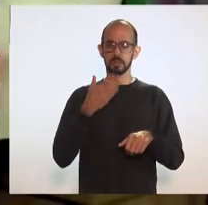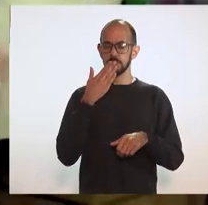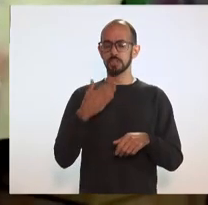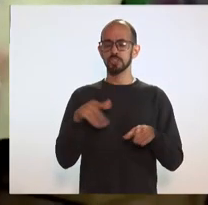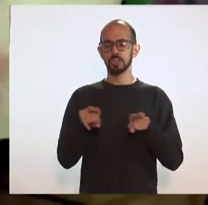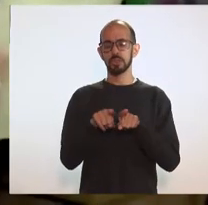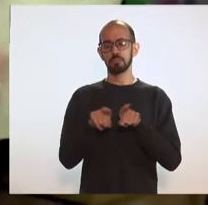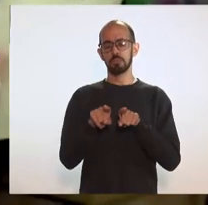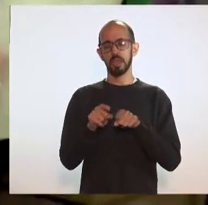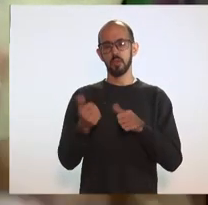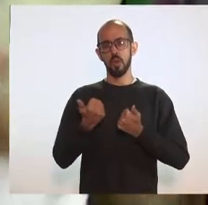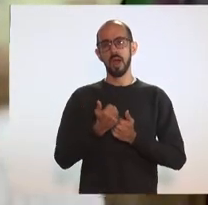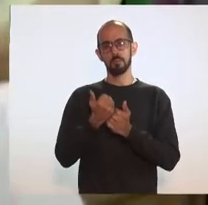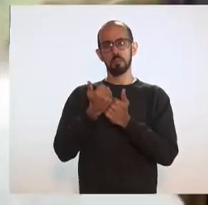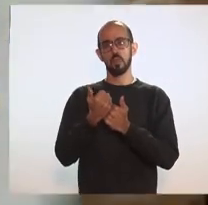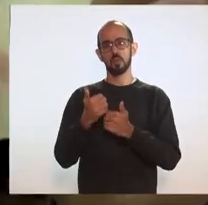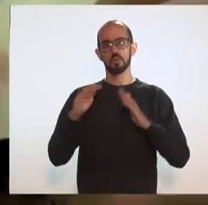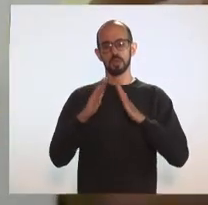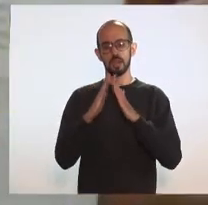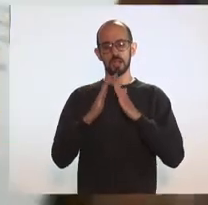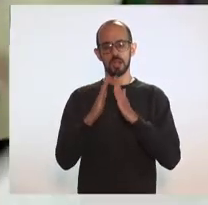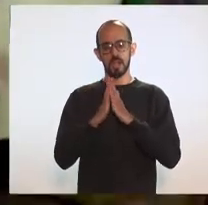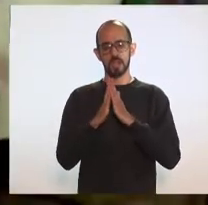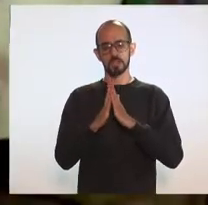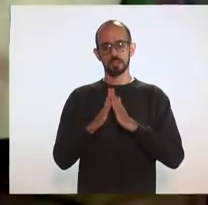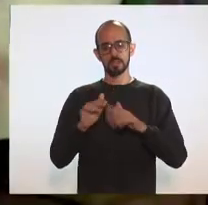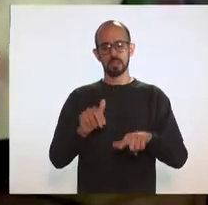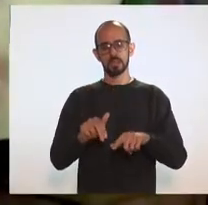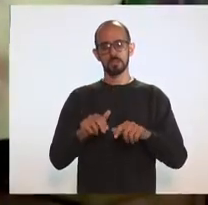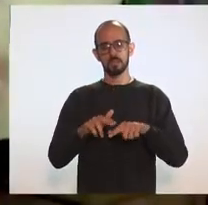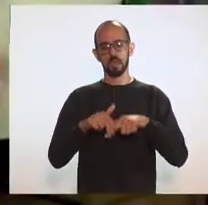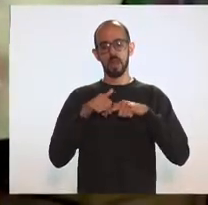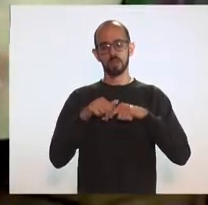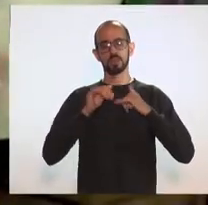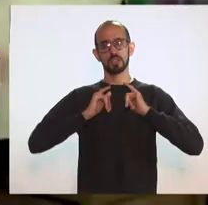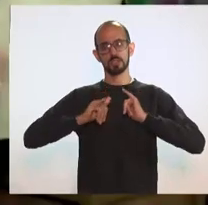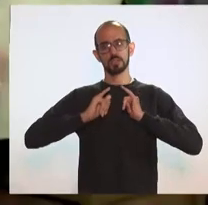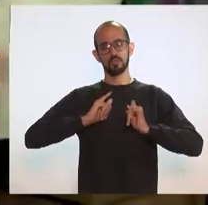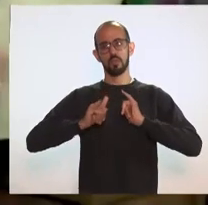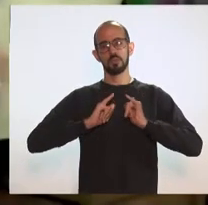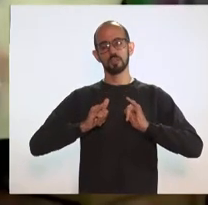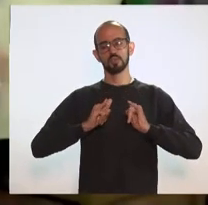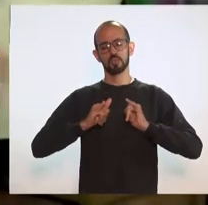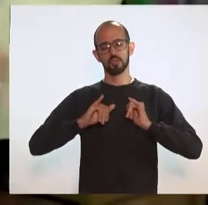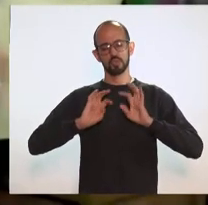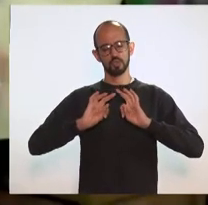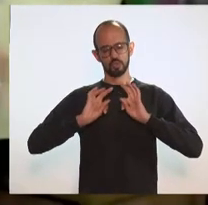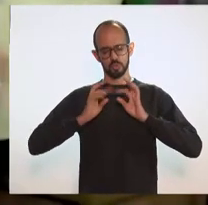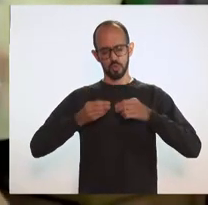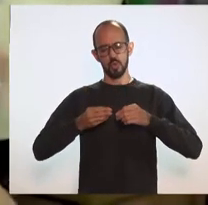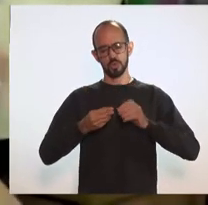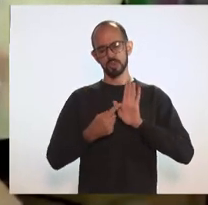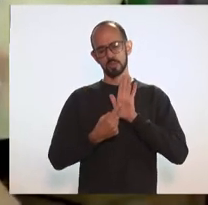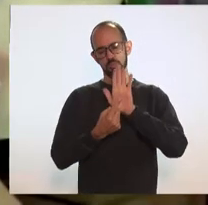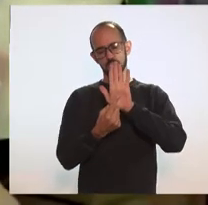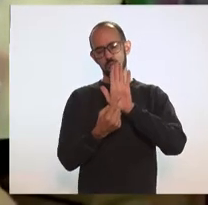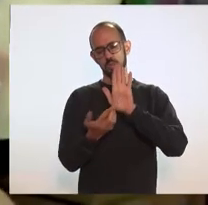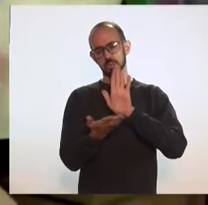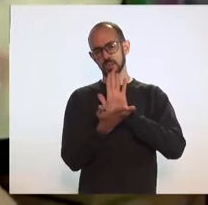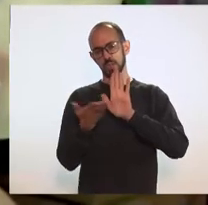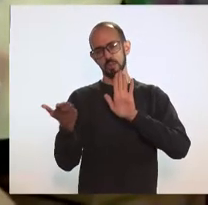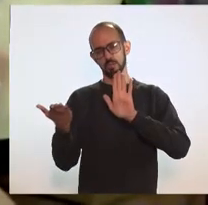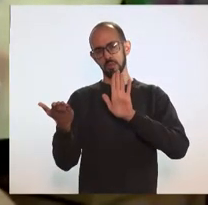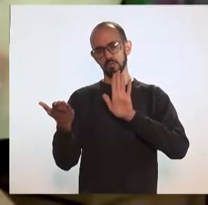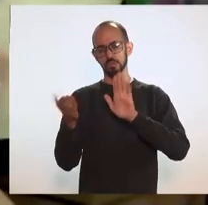o apoio de toda a casa com relação a esses dados do Ministério da mulher da família e dos Direitos Humanos traz